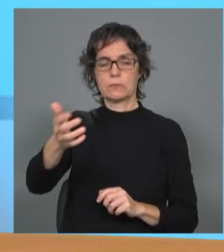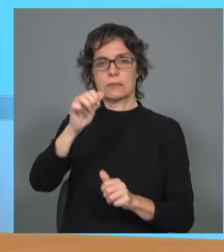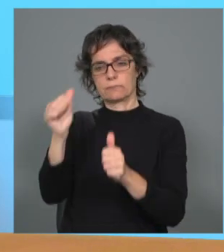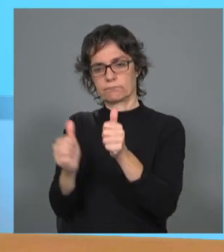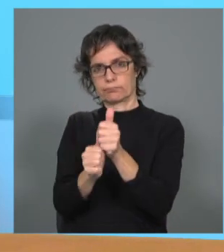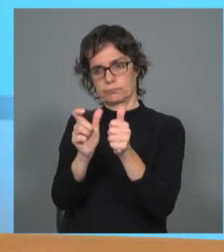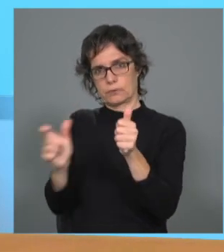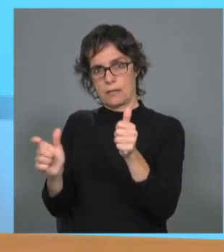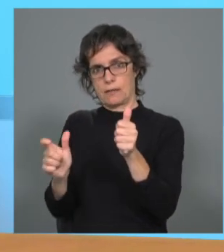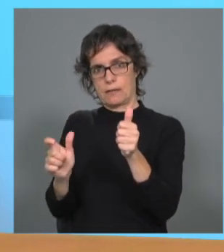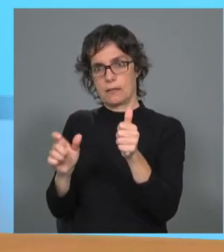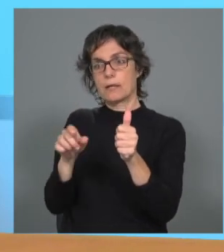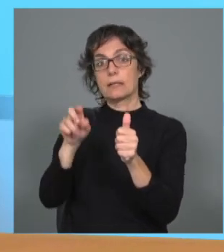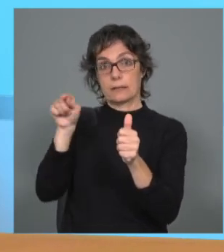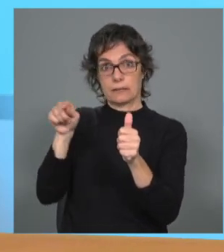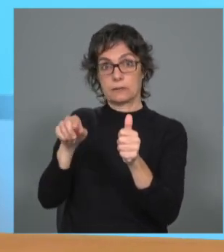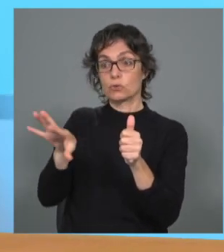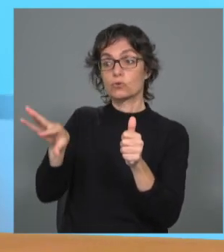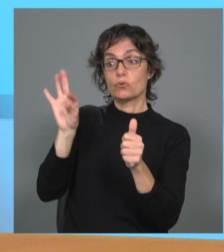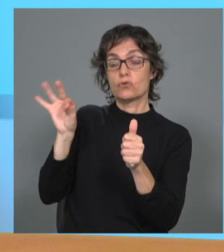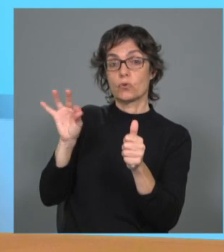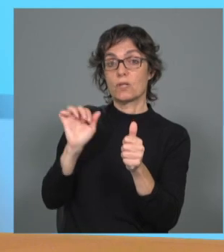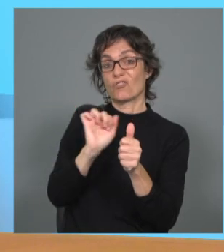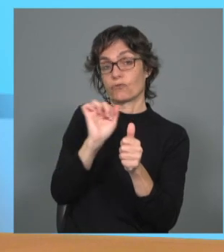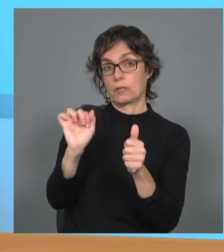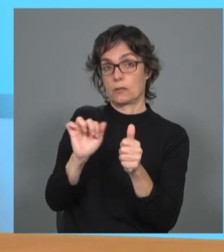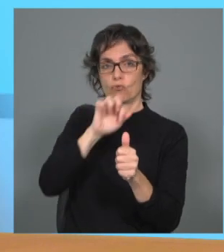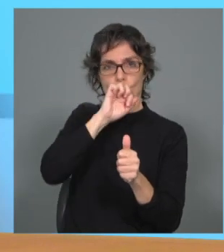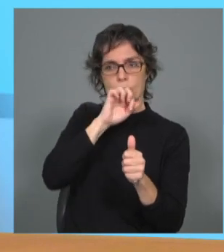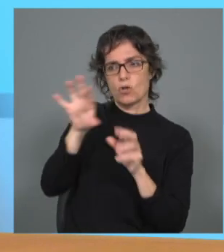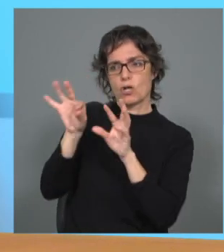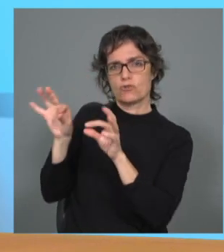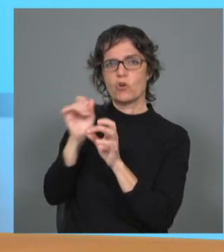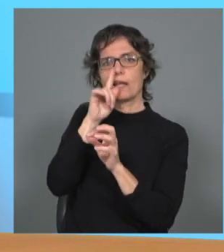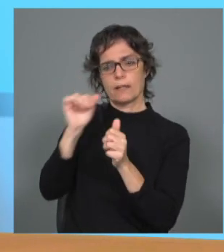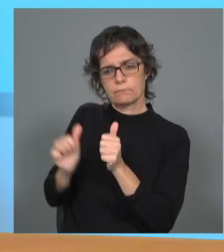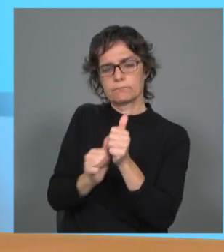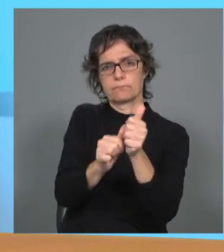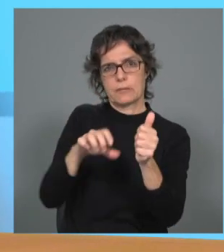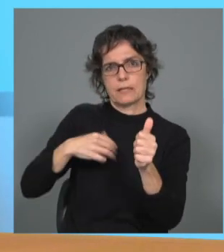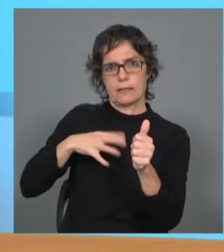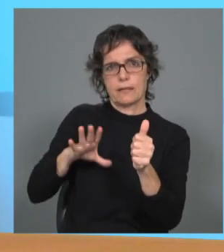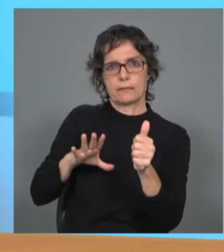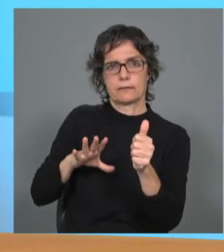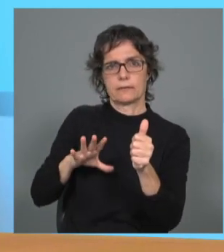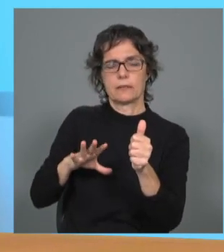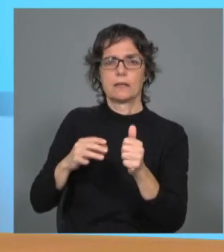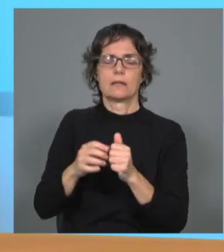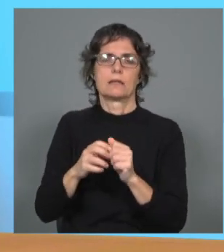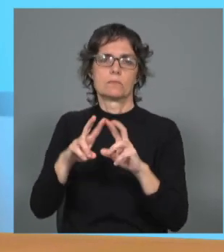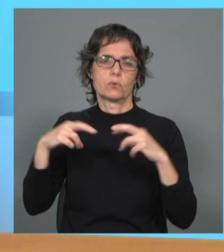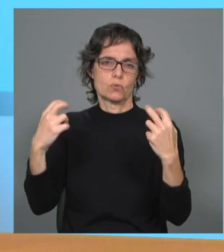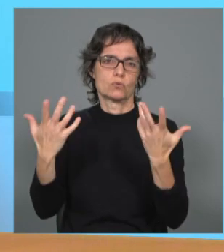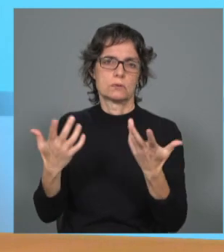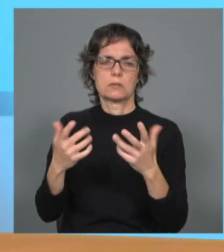são nomeados por eles, isto é, existem aqueles que são nomeados nos conselhos pastorais,